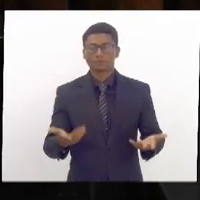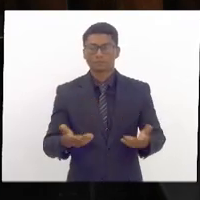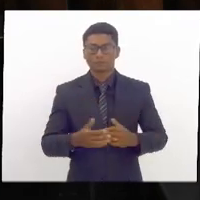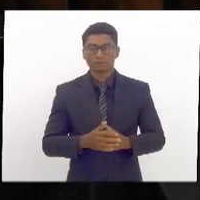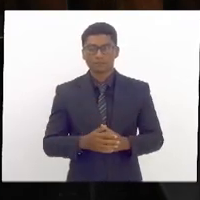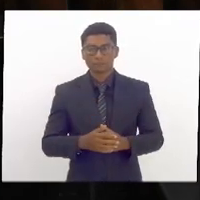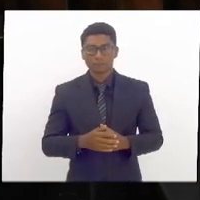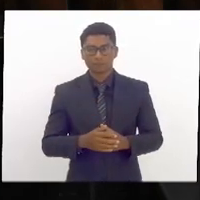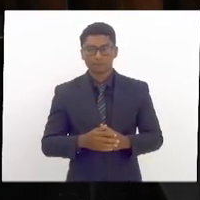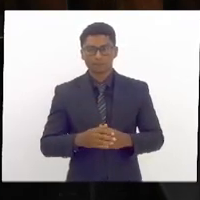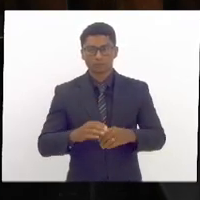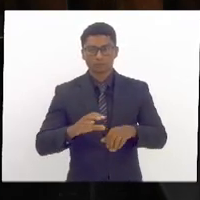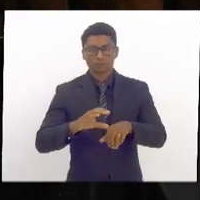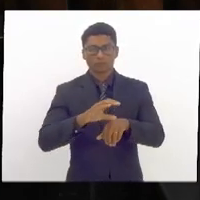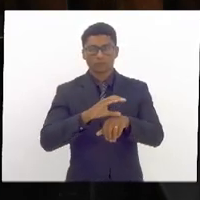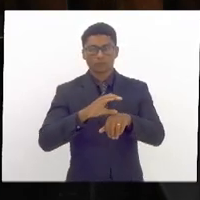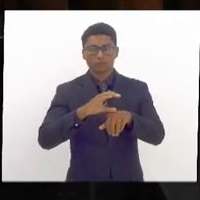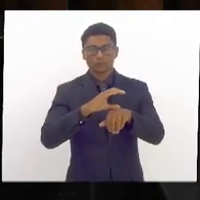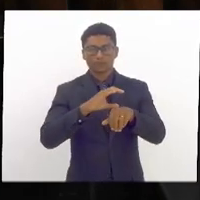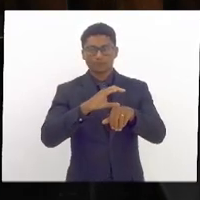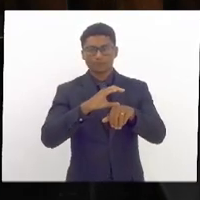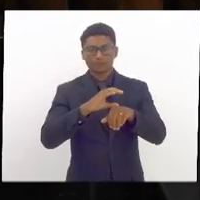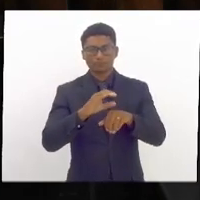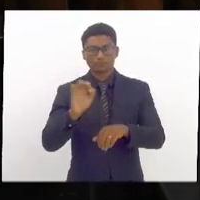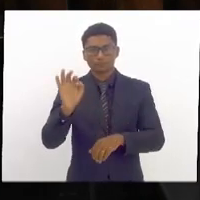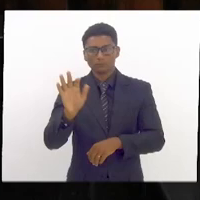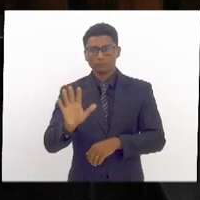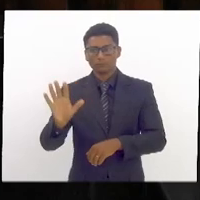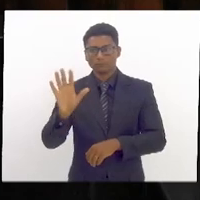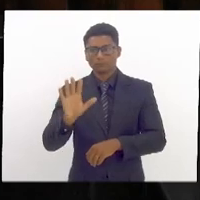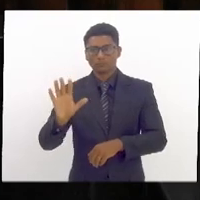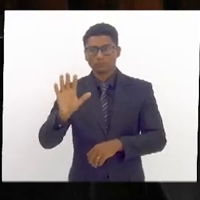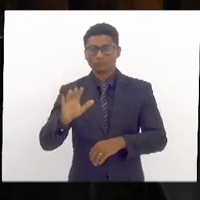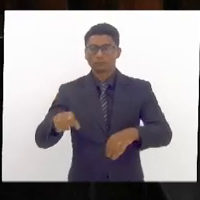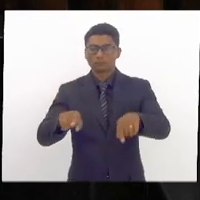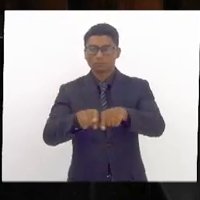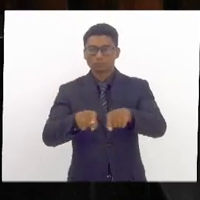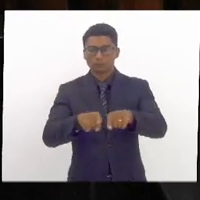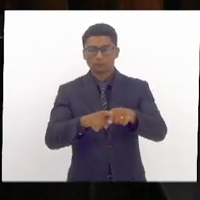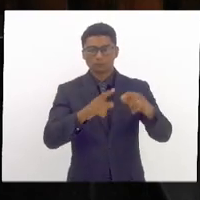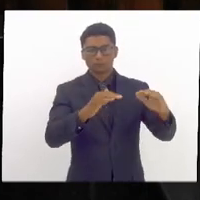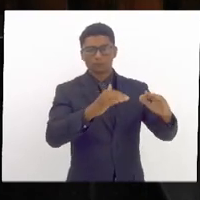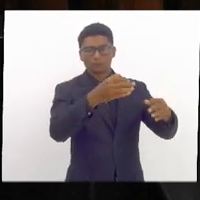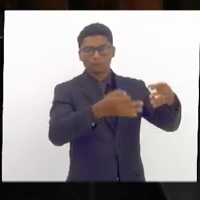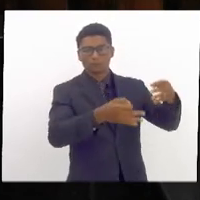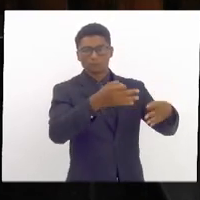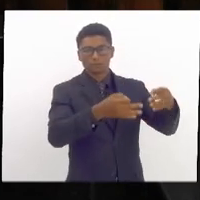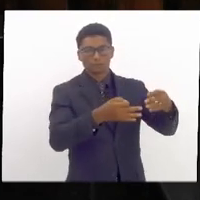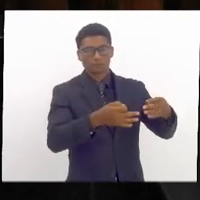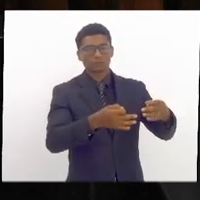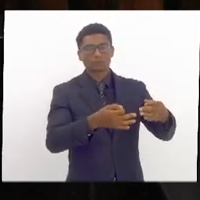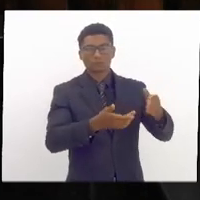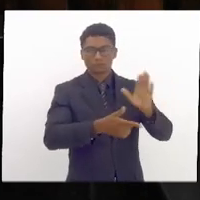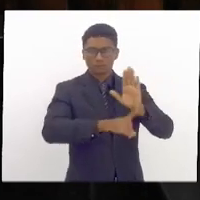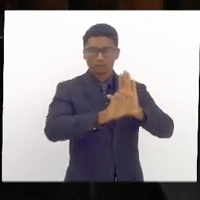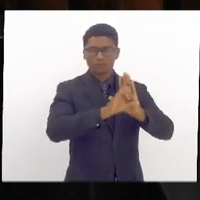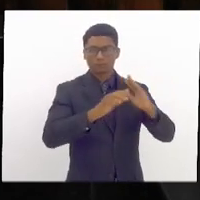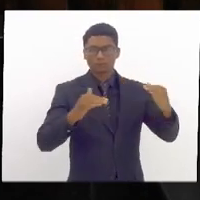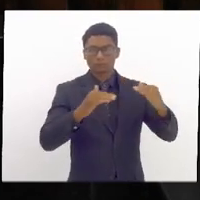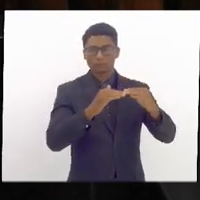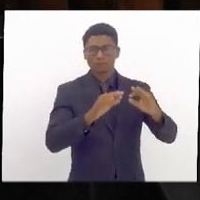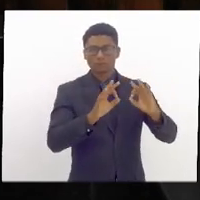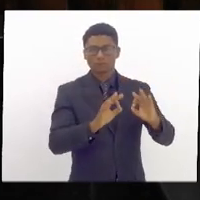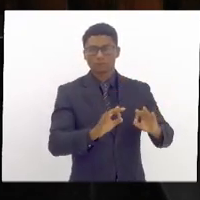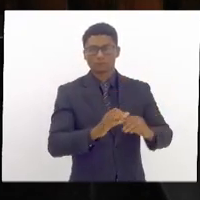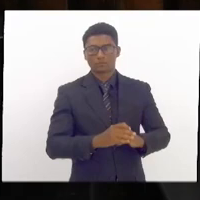dissonância com a Constituição Federal e com a jurisprudência desta Corte, razão pela qual dou provimento